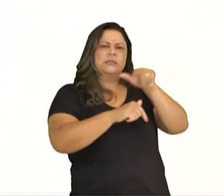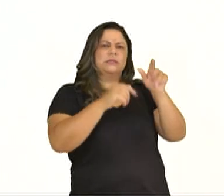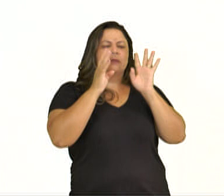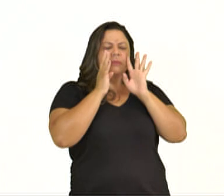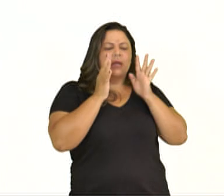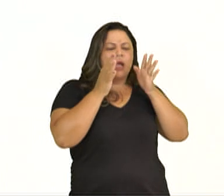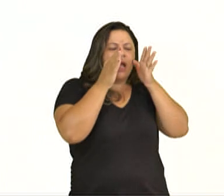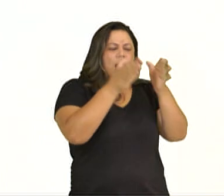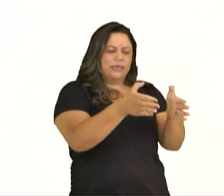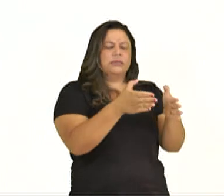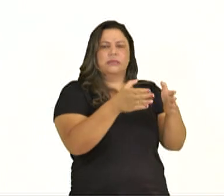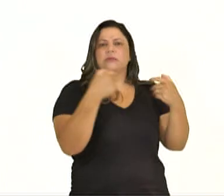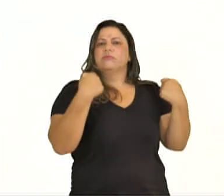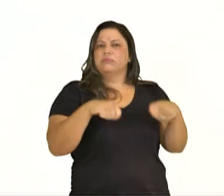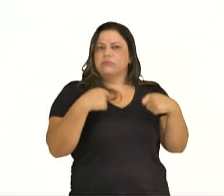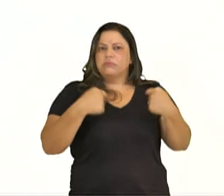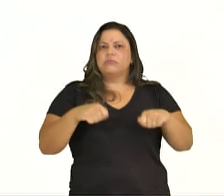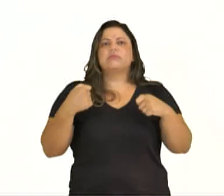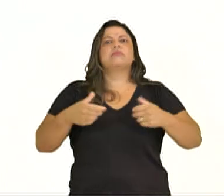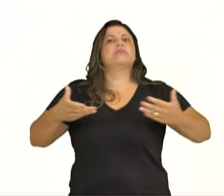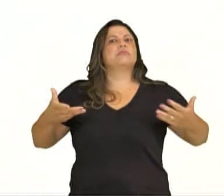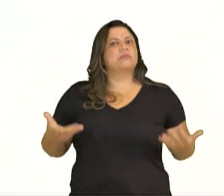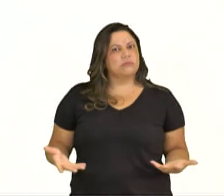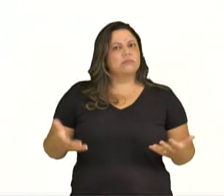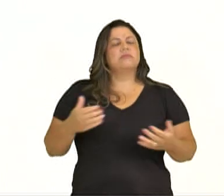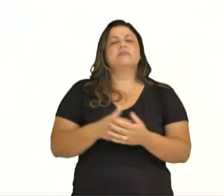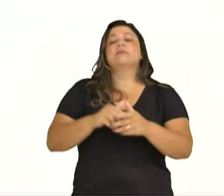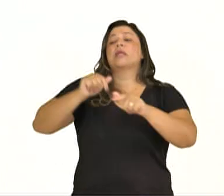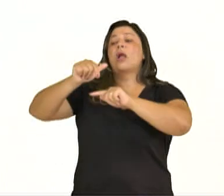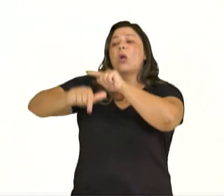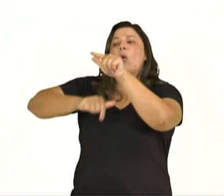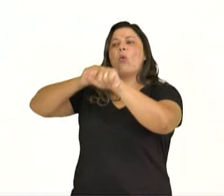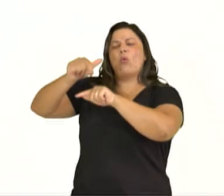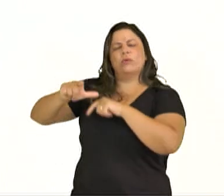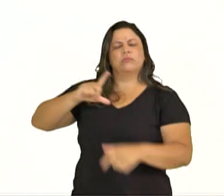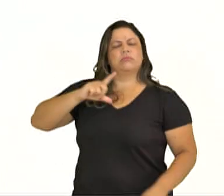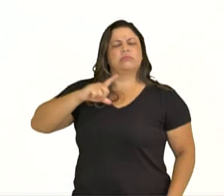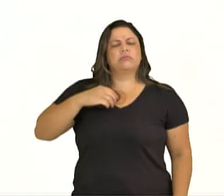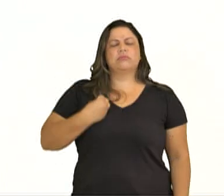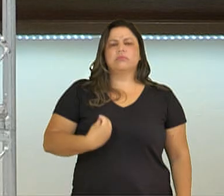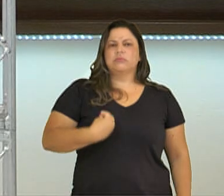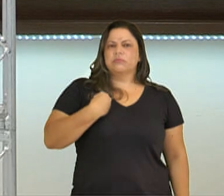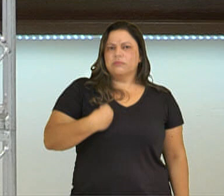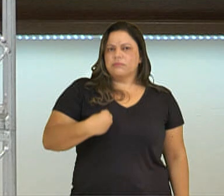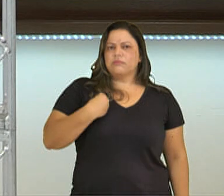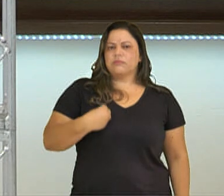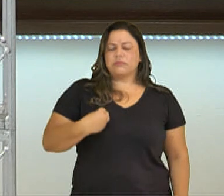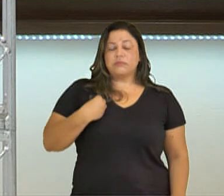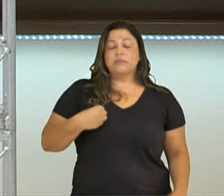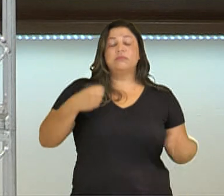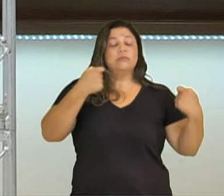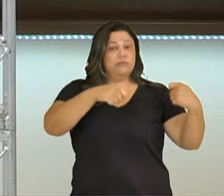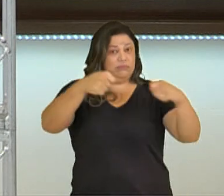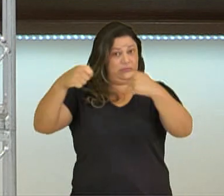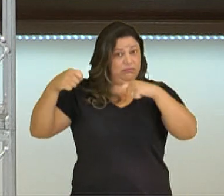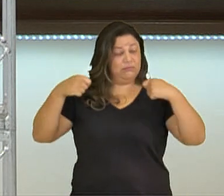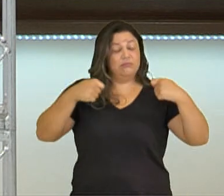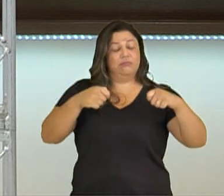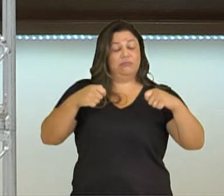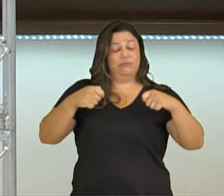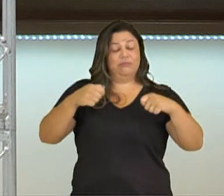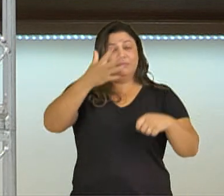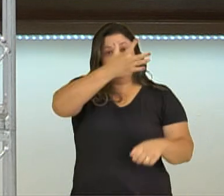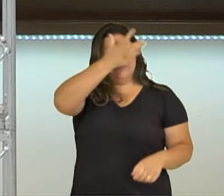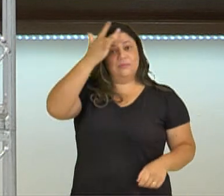suas necessidades. Então, o trabalho existe para atender às necessidades das